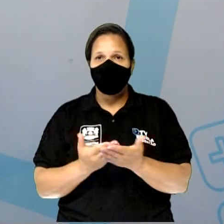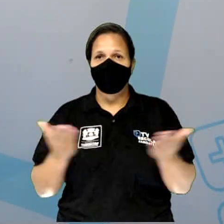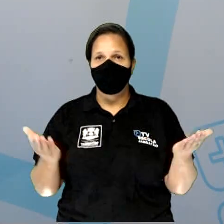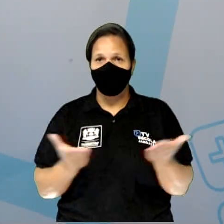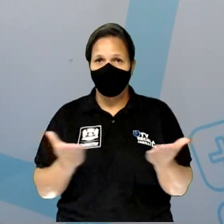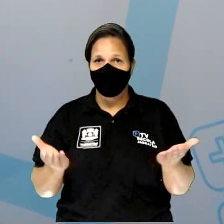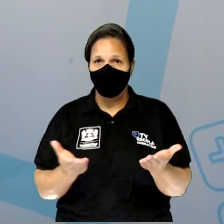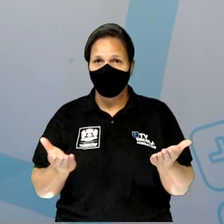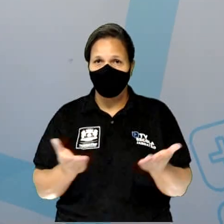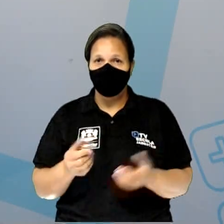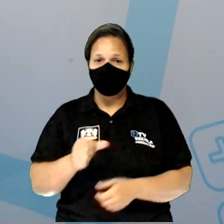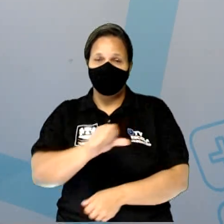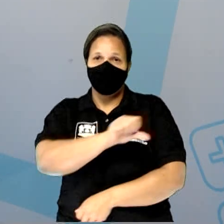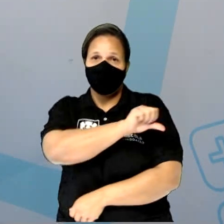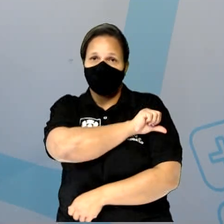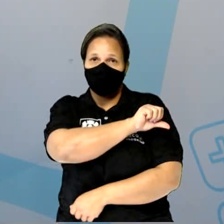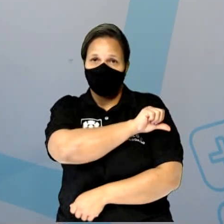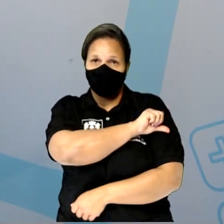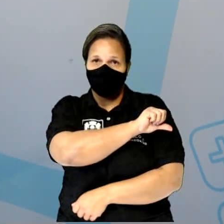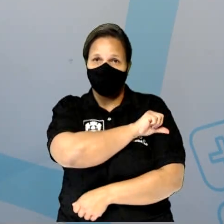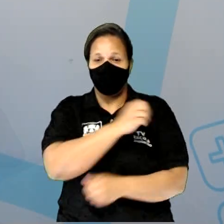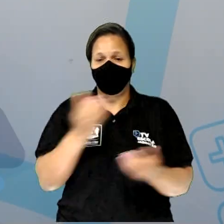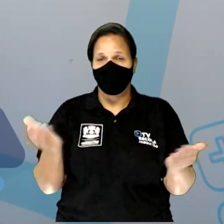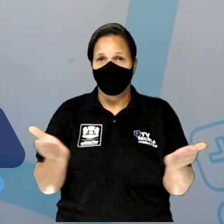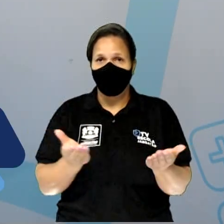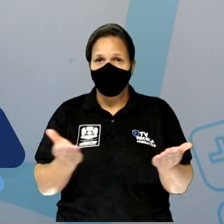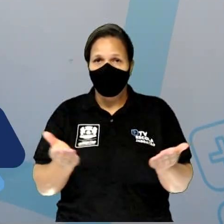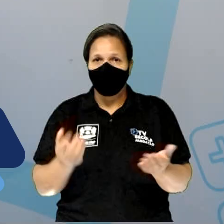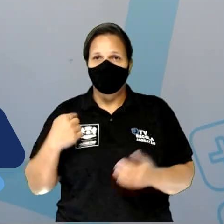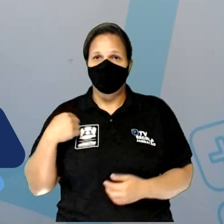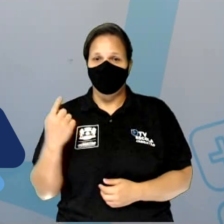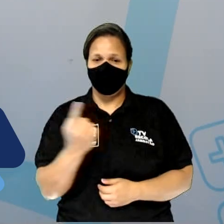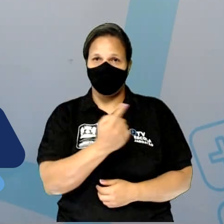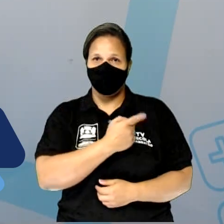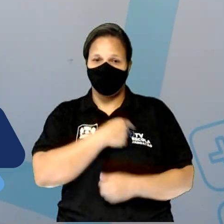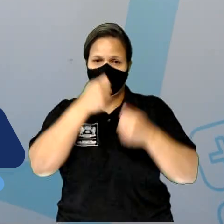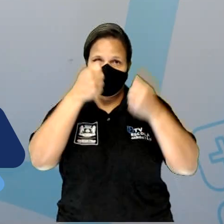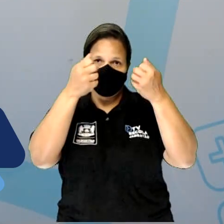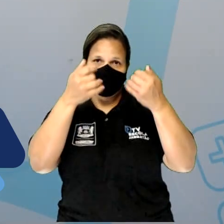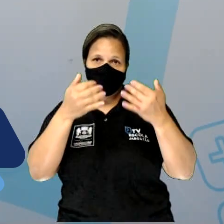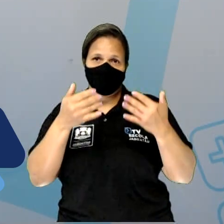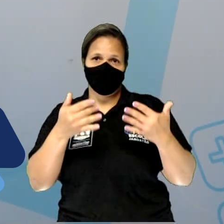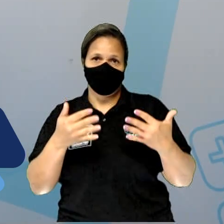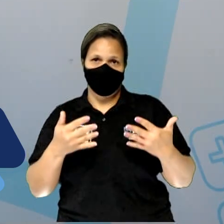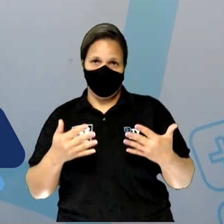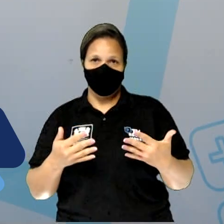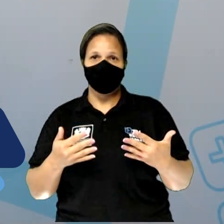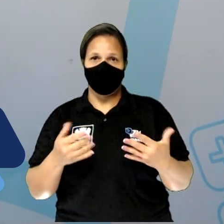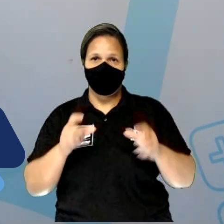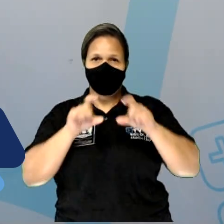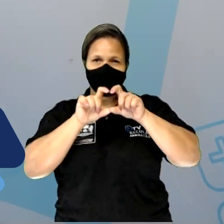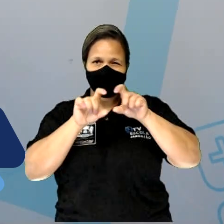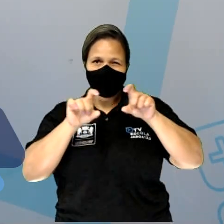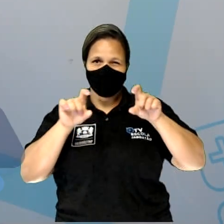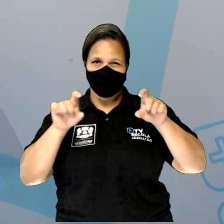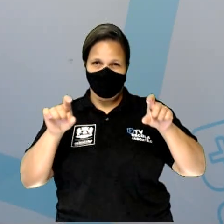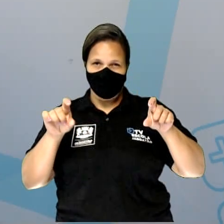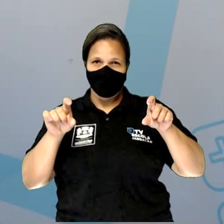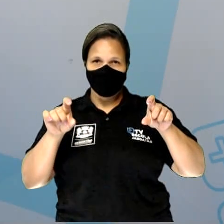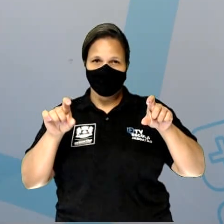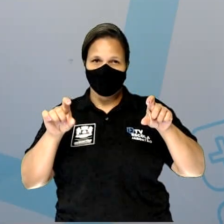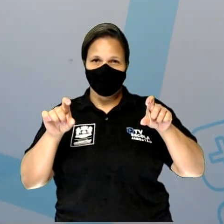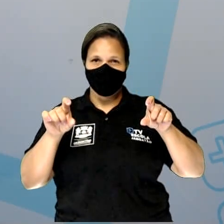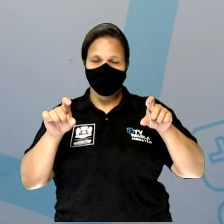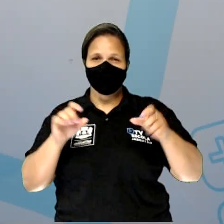de nonos anos. Hoje nós vamos falar sobre First Conditional. Mas antes de começar